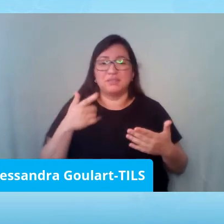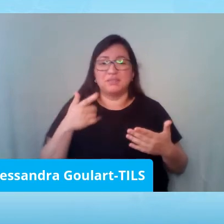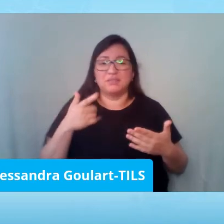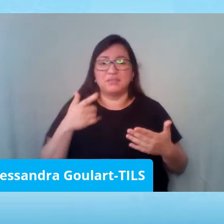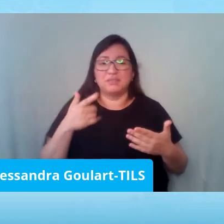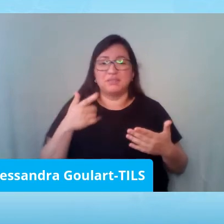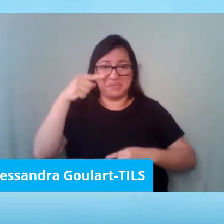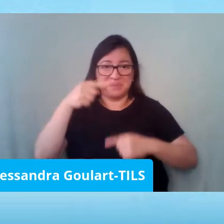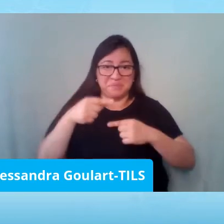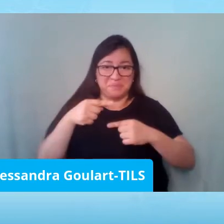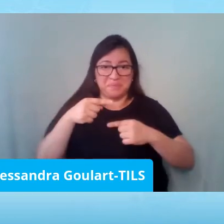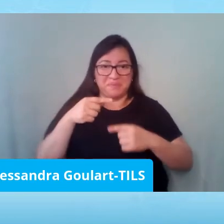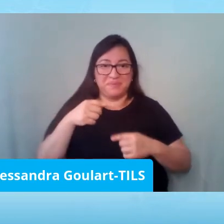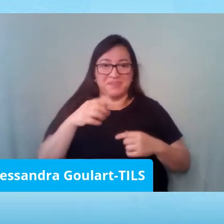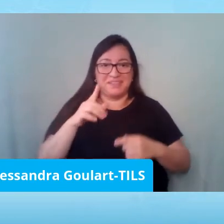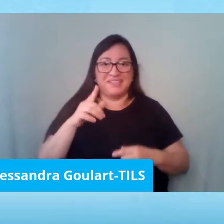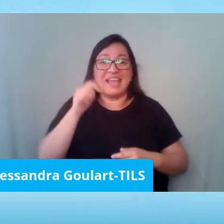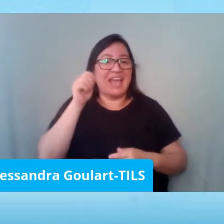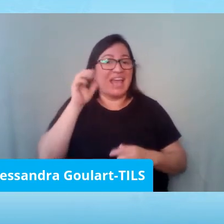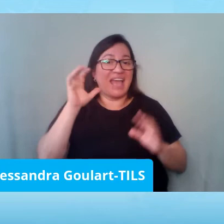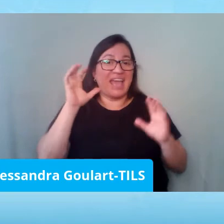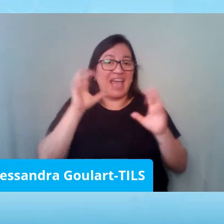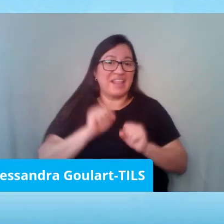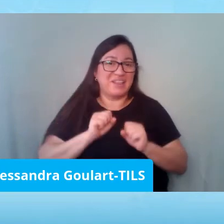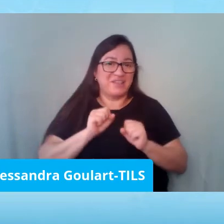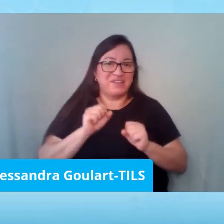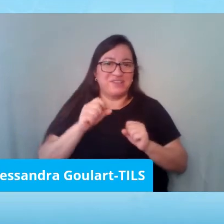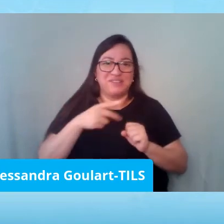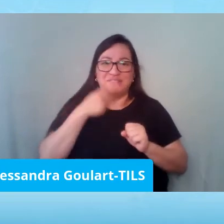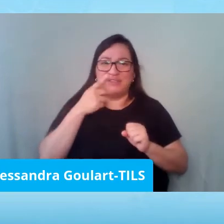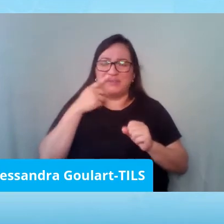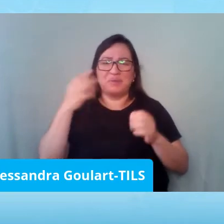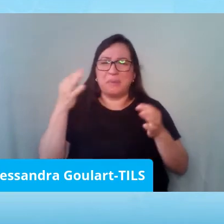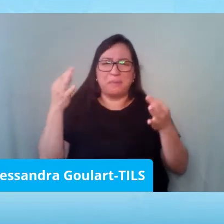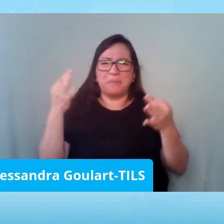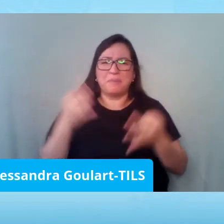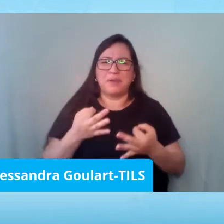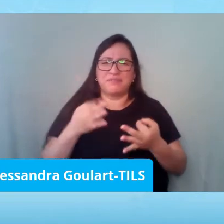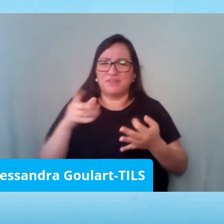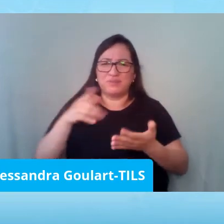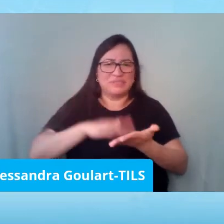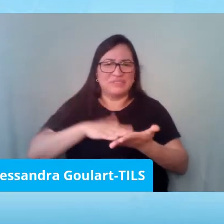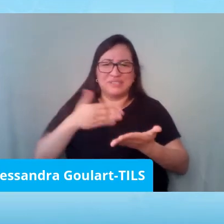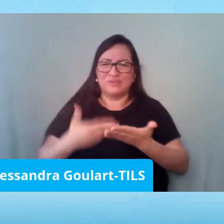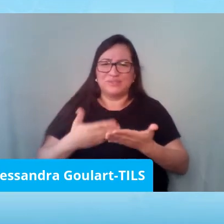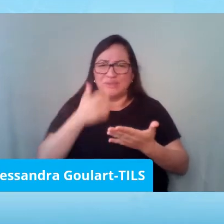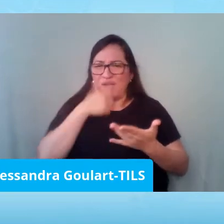E adorei, viu, Alessandra, você traduzindo acho que foi perfeito. Adorei.